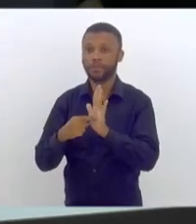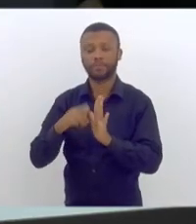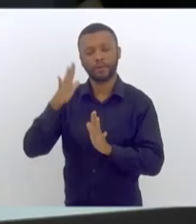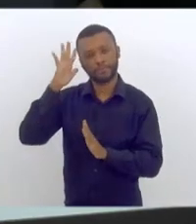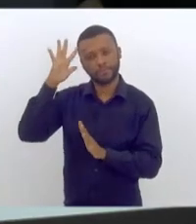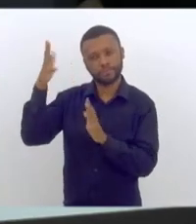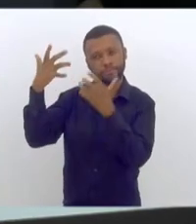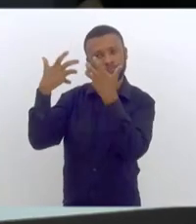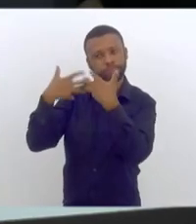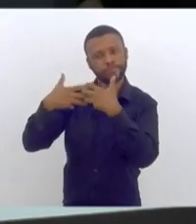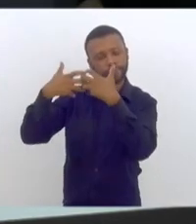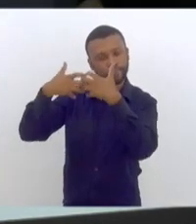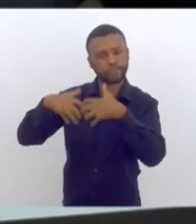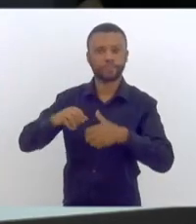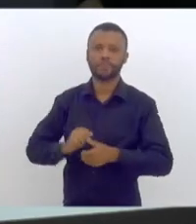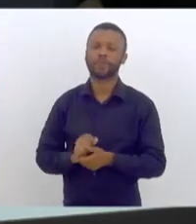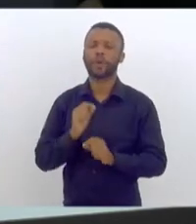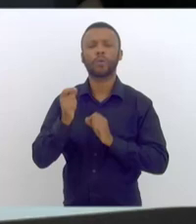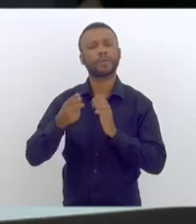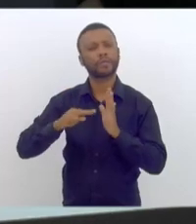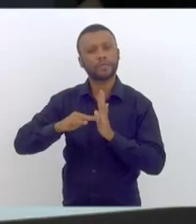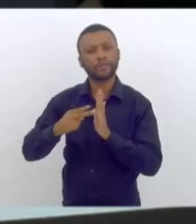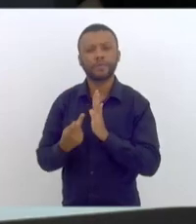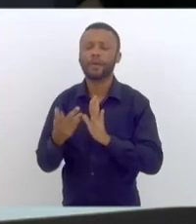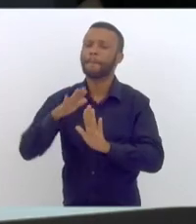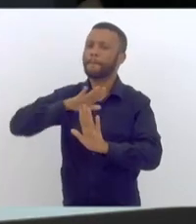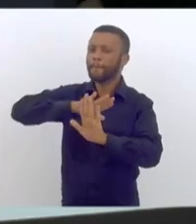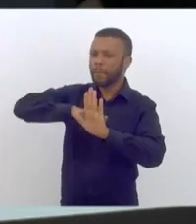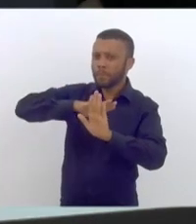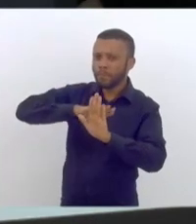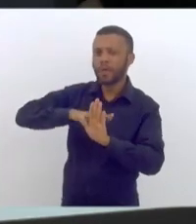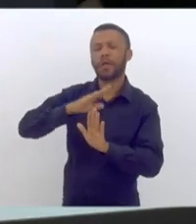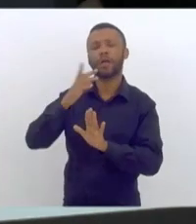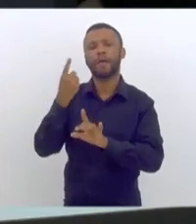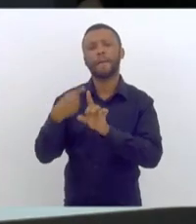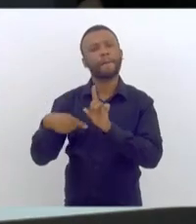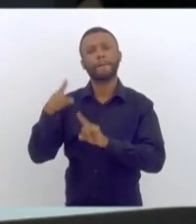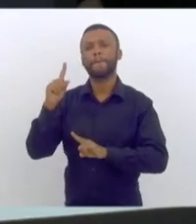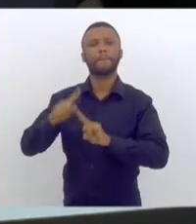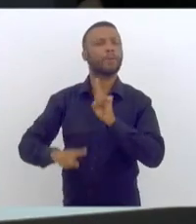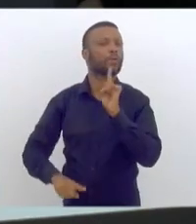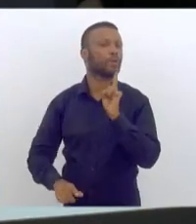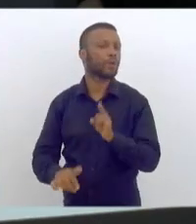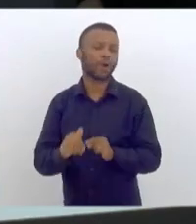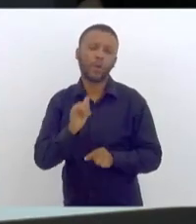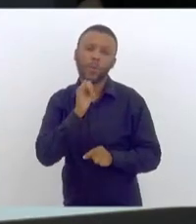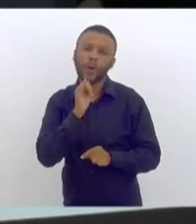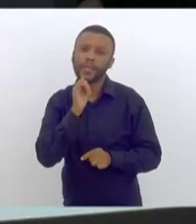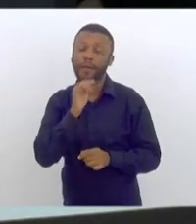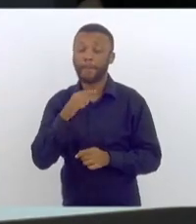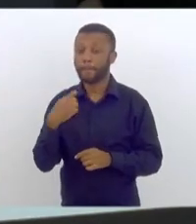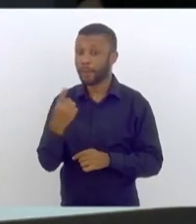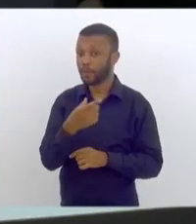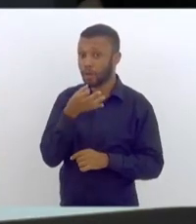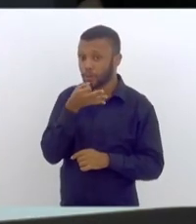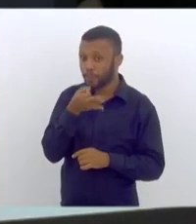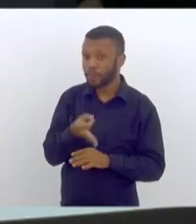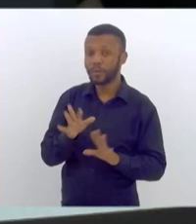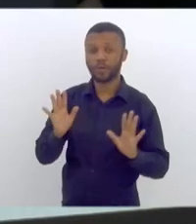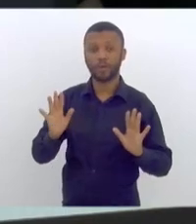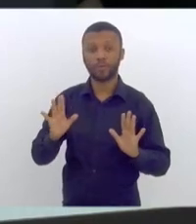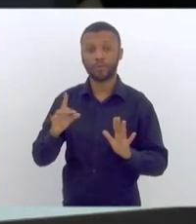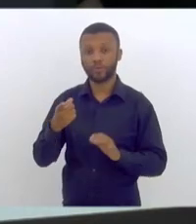reflexão mesmo né O que seria um sucesso por exemplo nesse programa para nós né quando